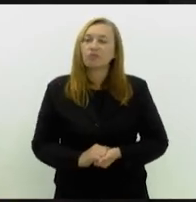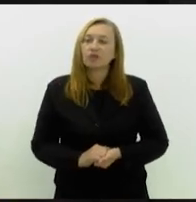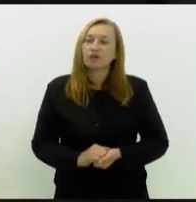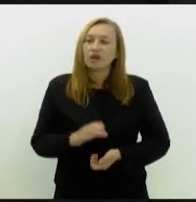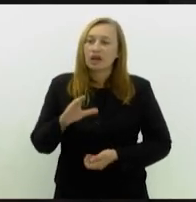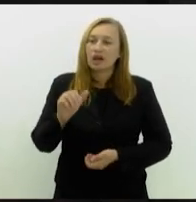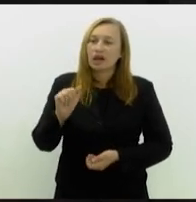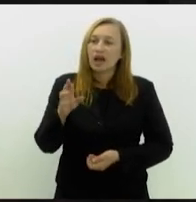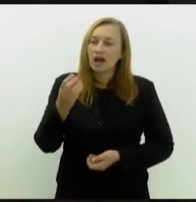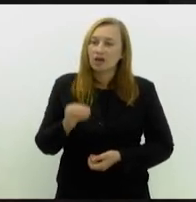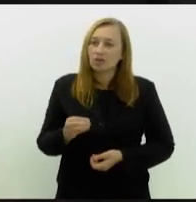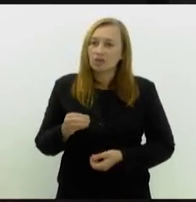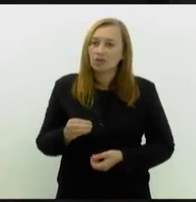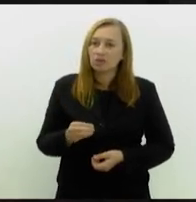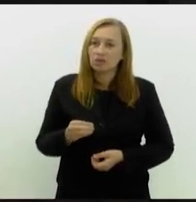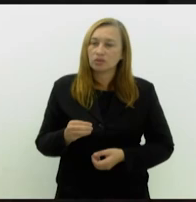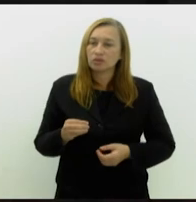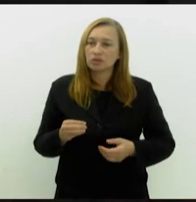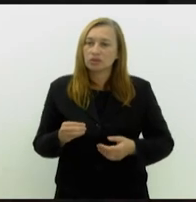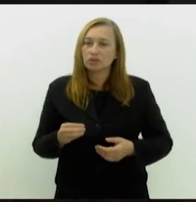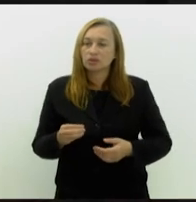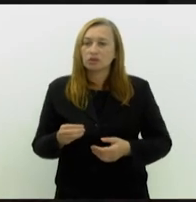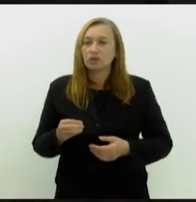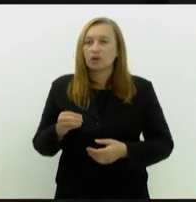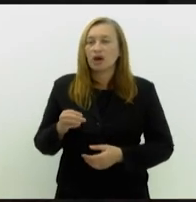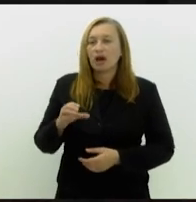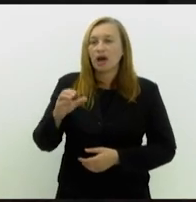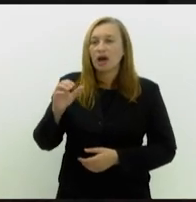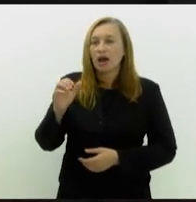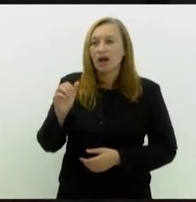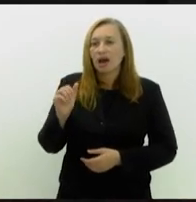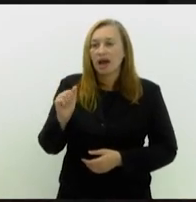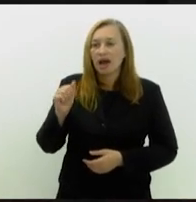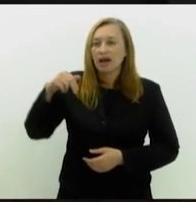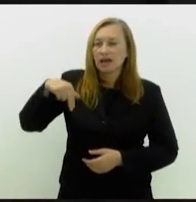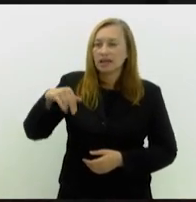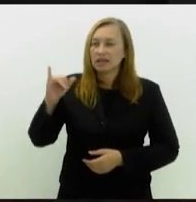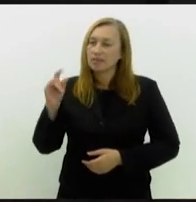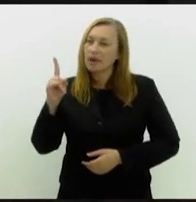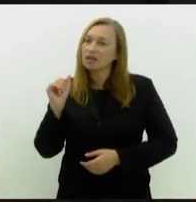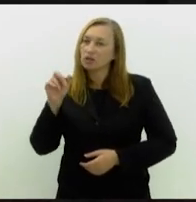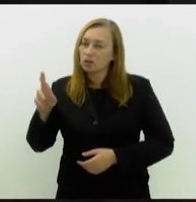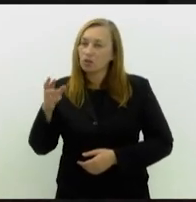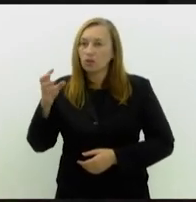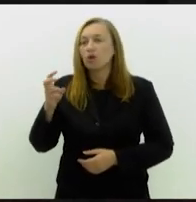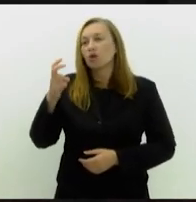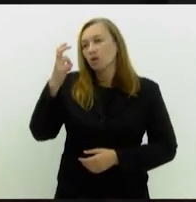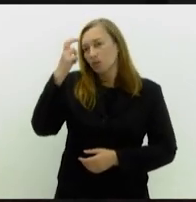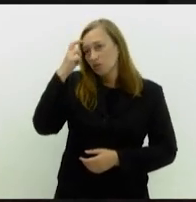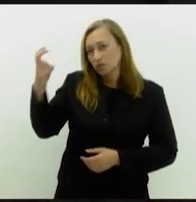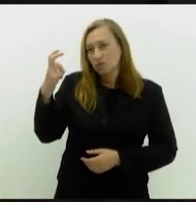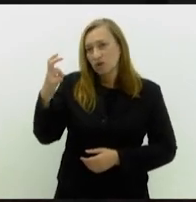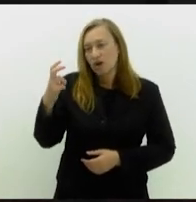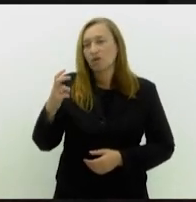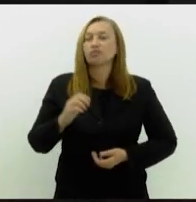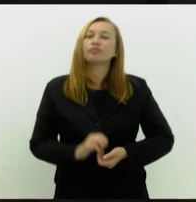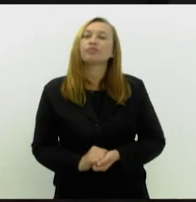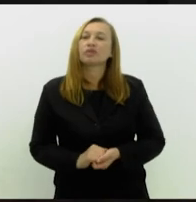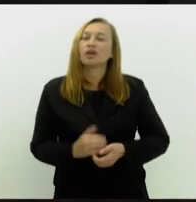cargo de animador cultural para cargo de comissão pareceres das comissões indicação Legislativa